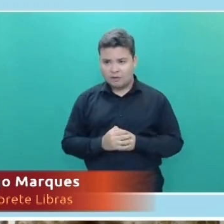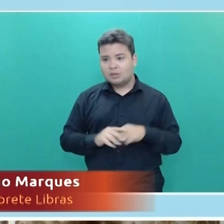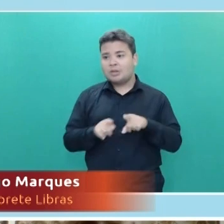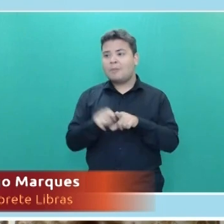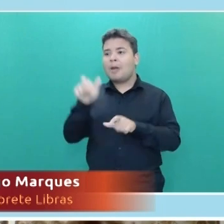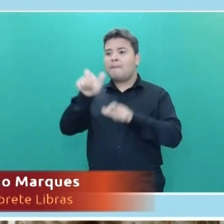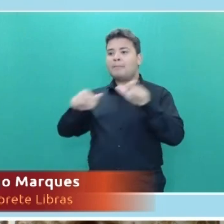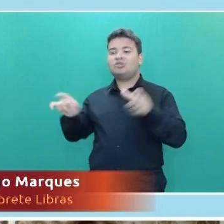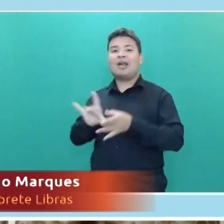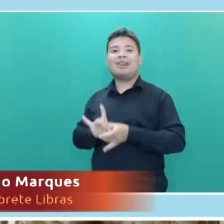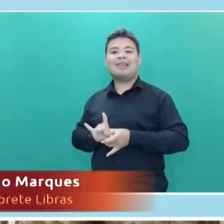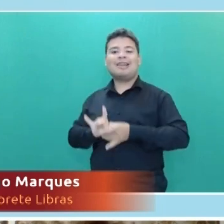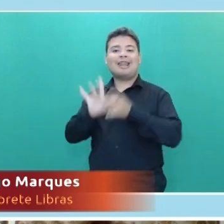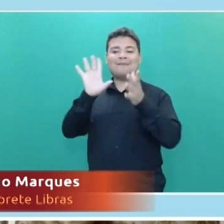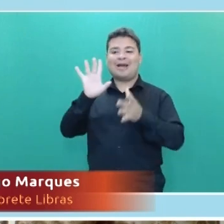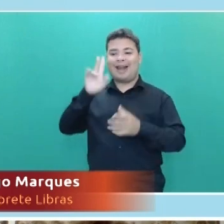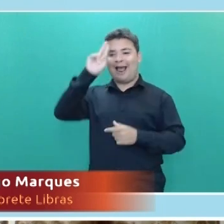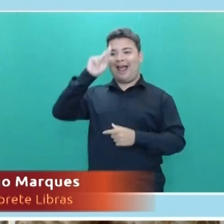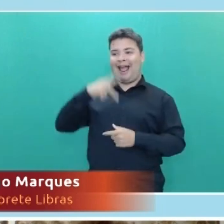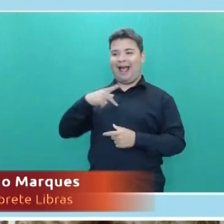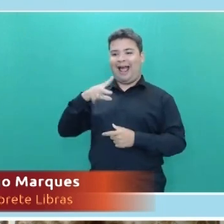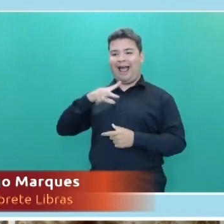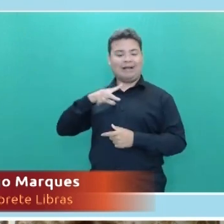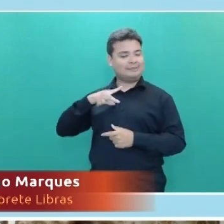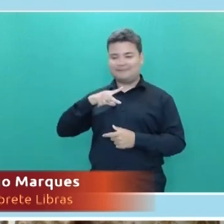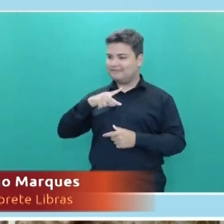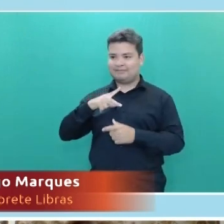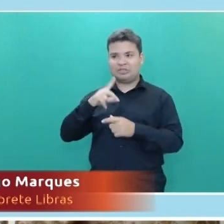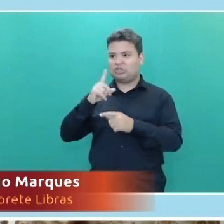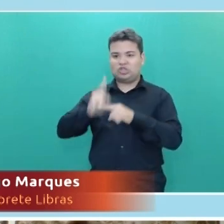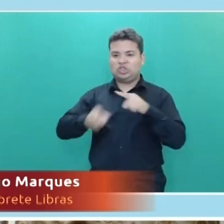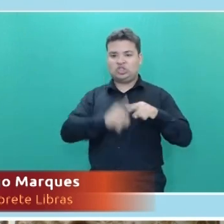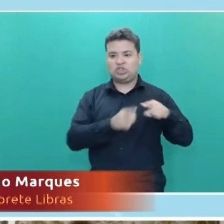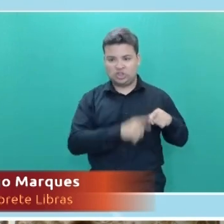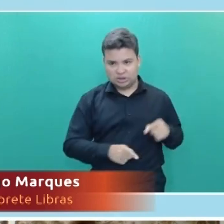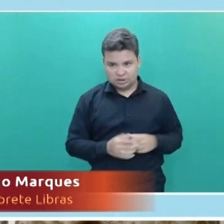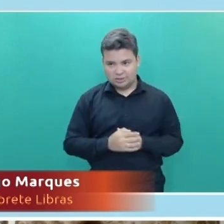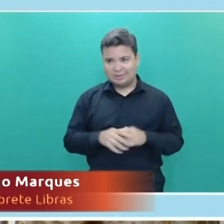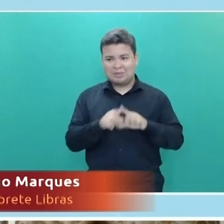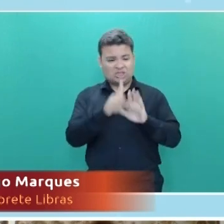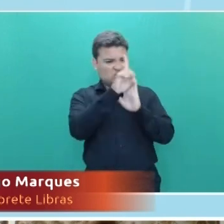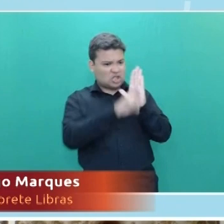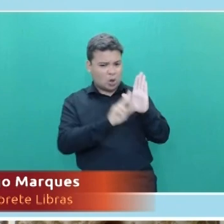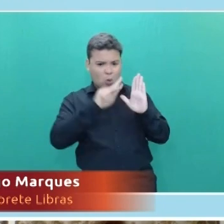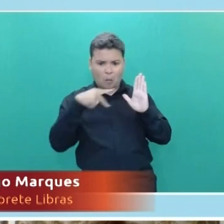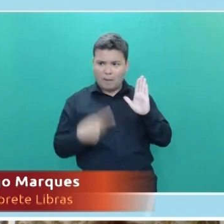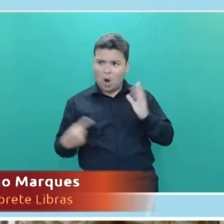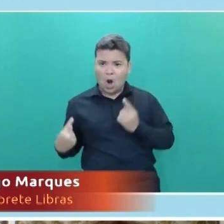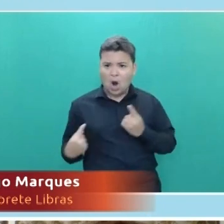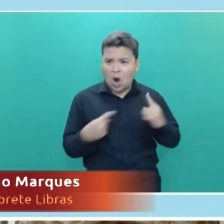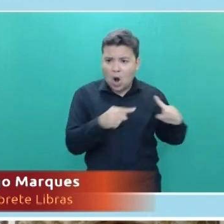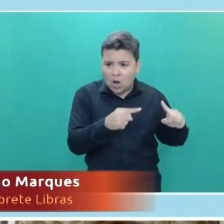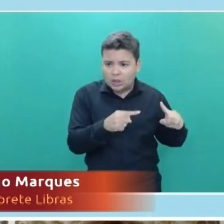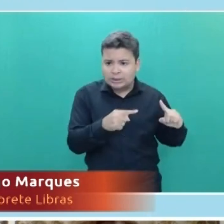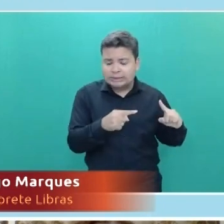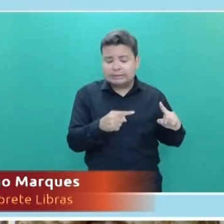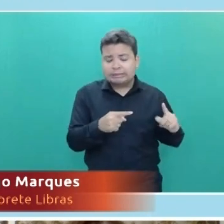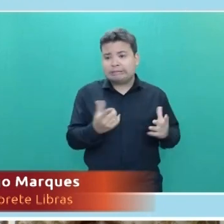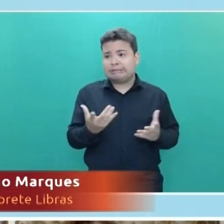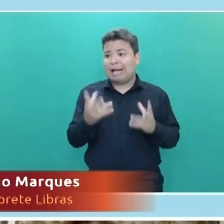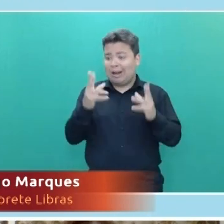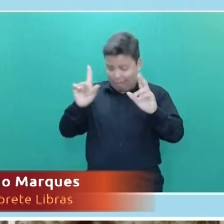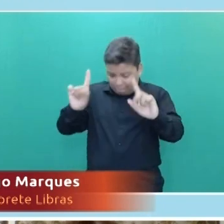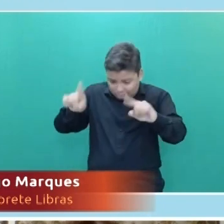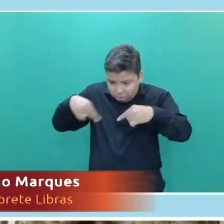à tona. Dos direitos humanos, enfim, isso é uma forma de se colocar contra nós mesmas. Então, por